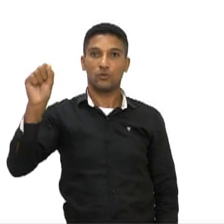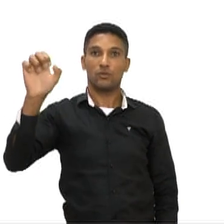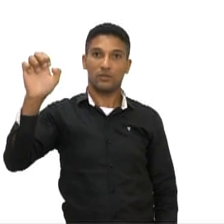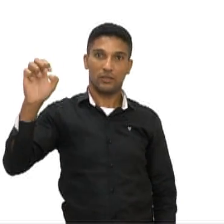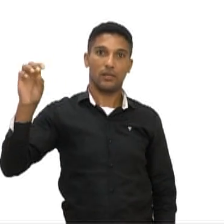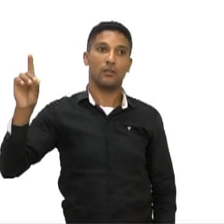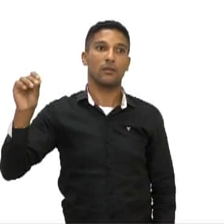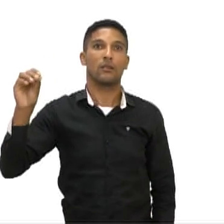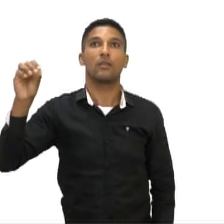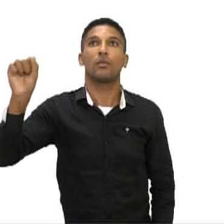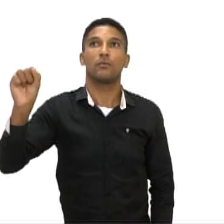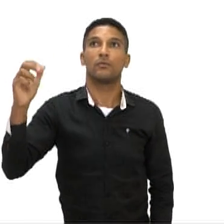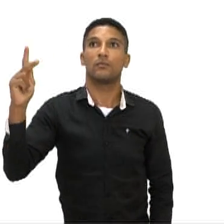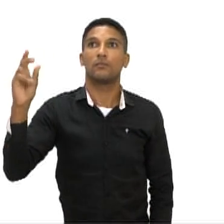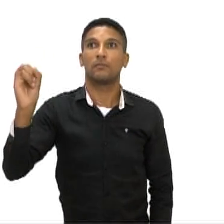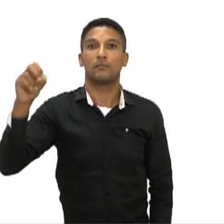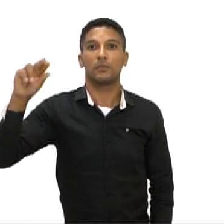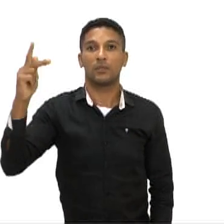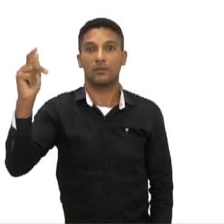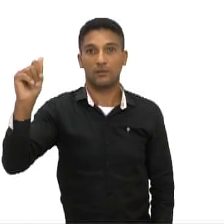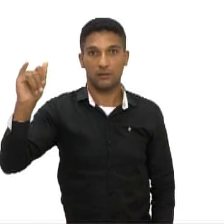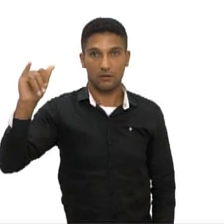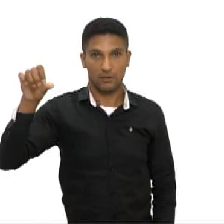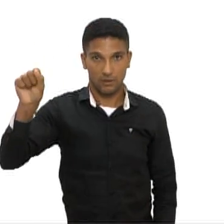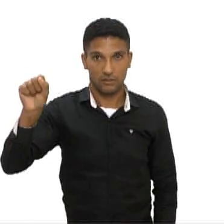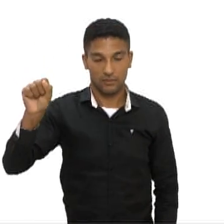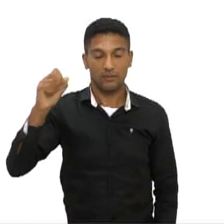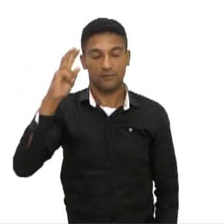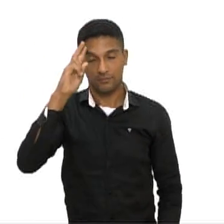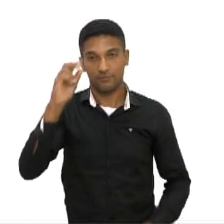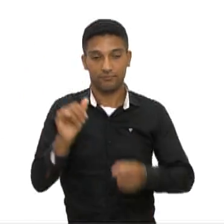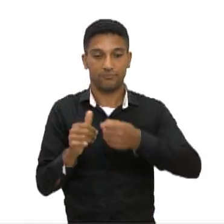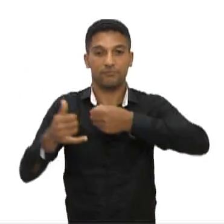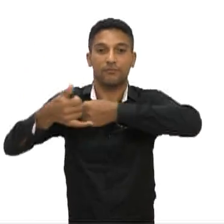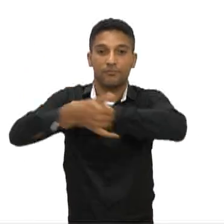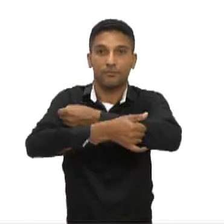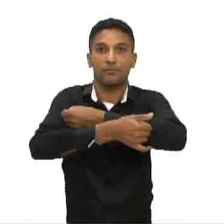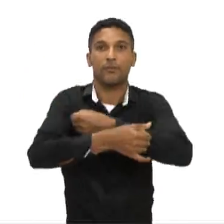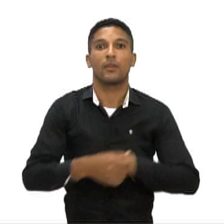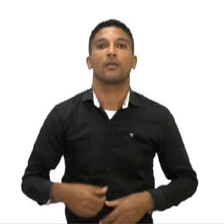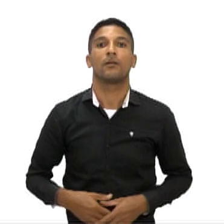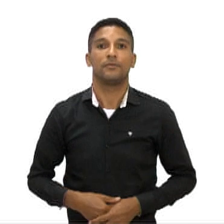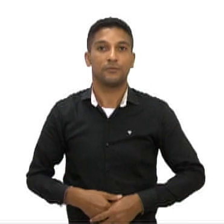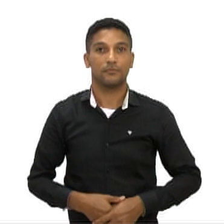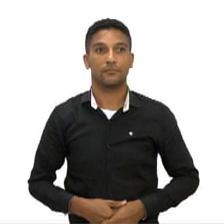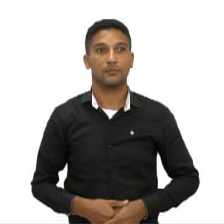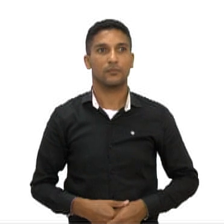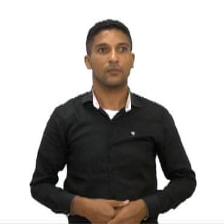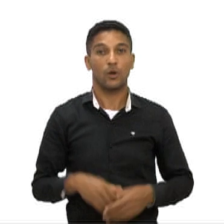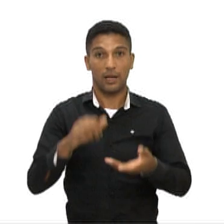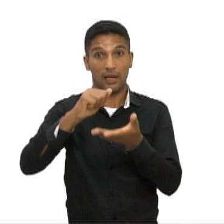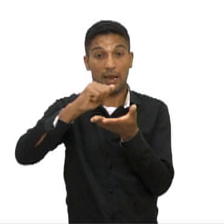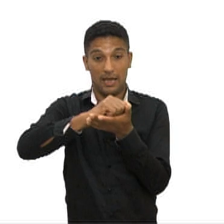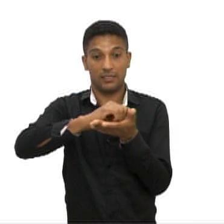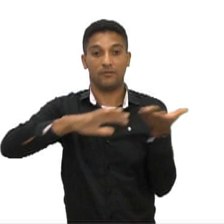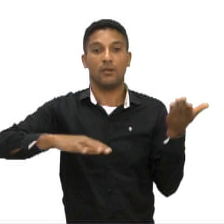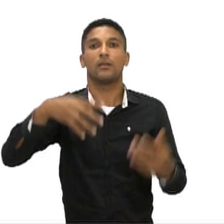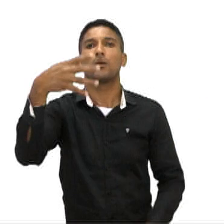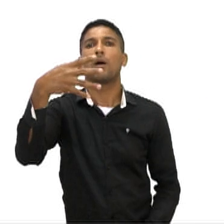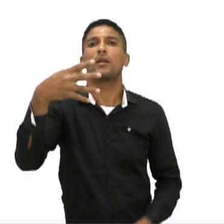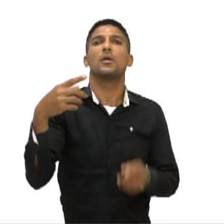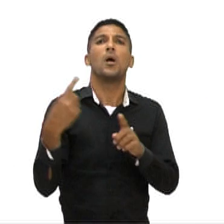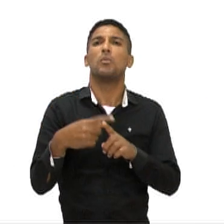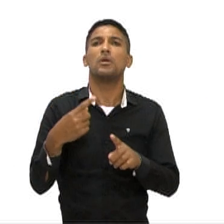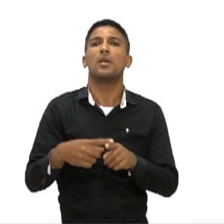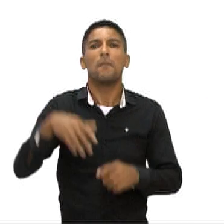Atividade 4. Por que a gente pode afirmar que o estado do Paraná apresenta maiores indicadores de vida